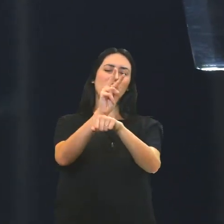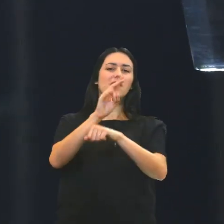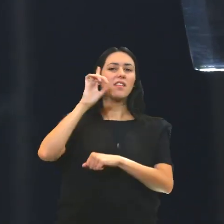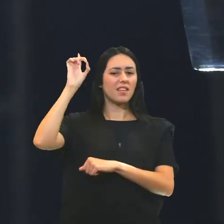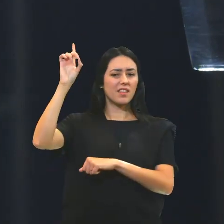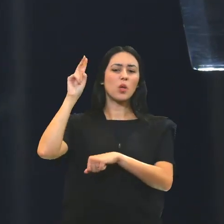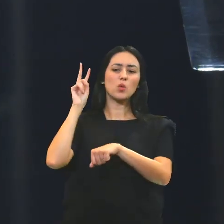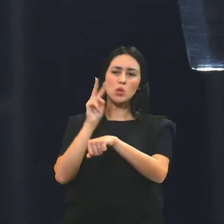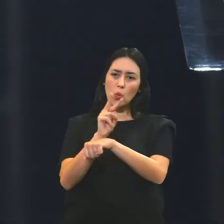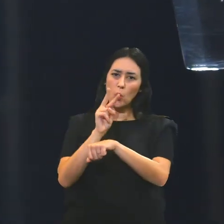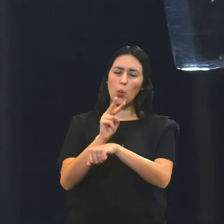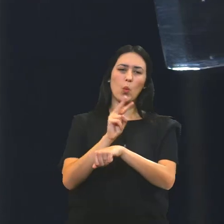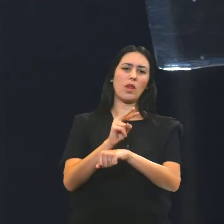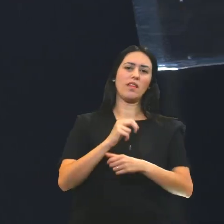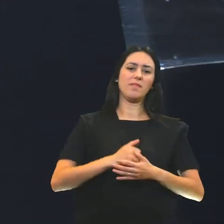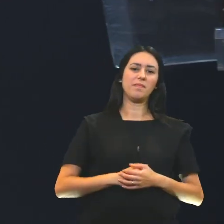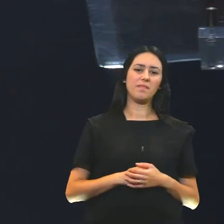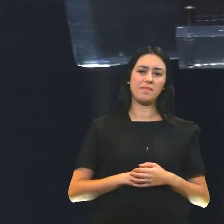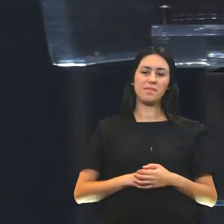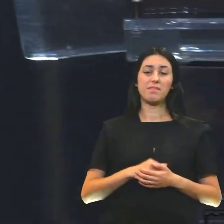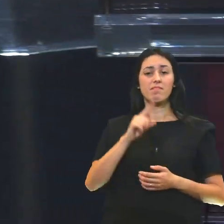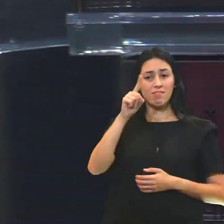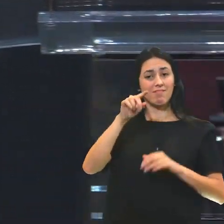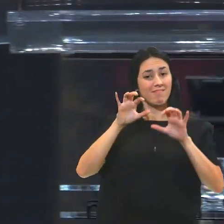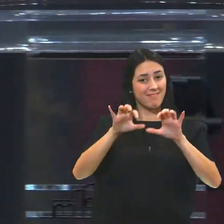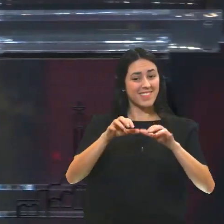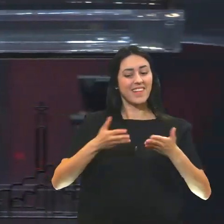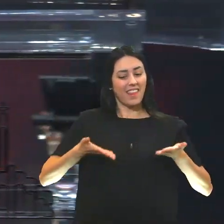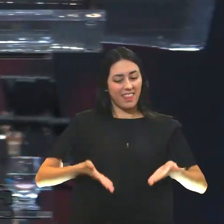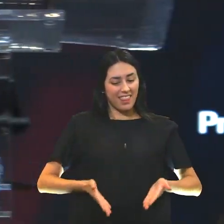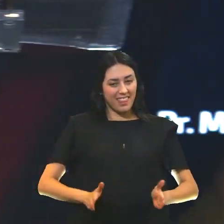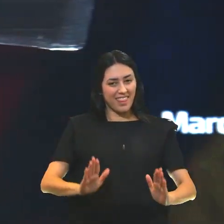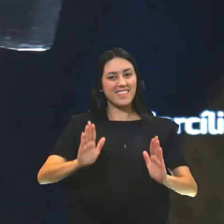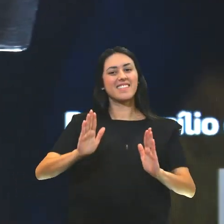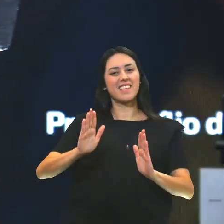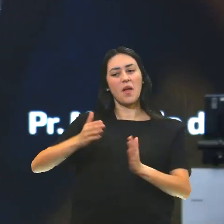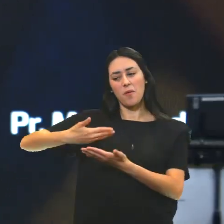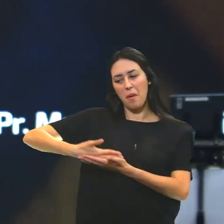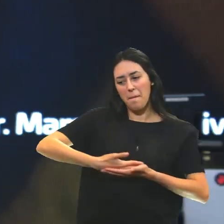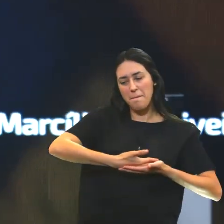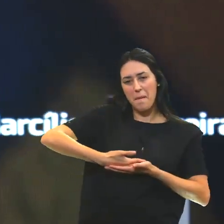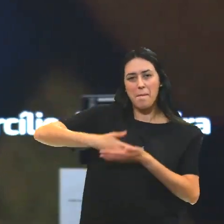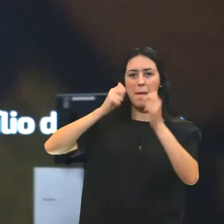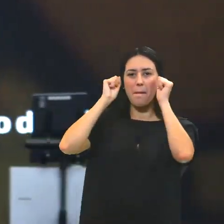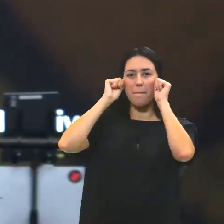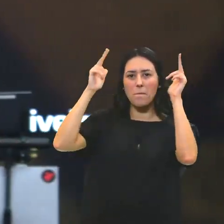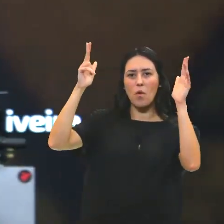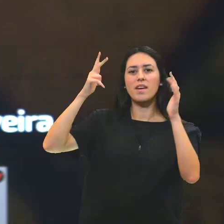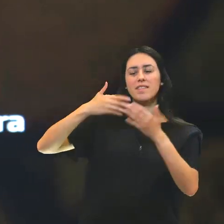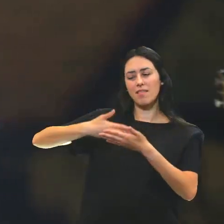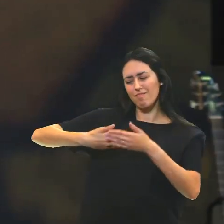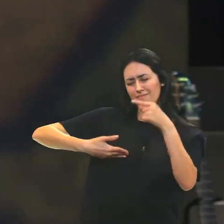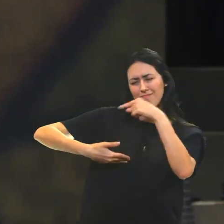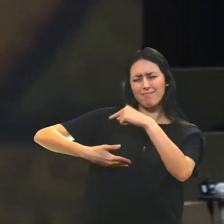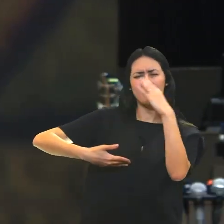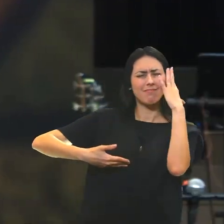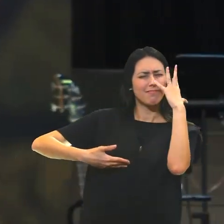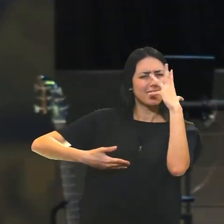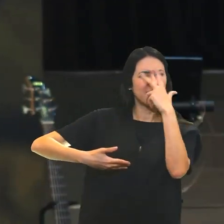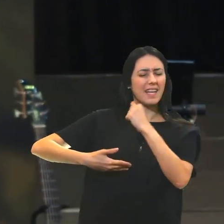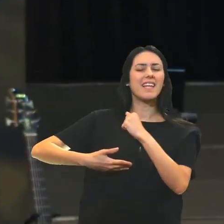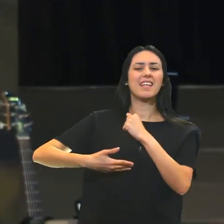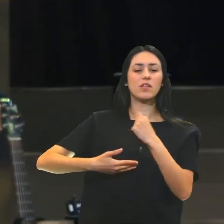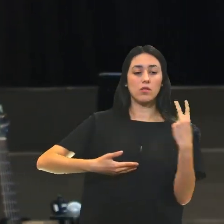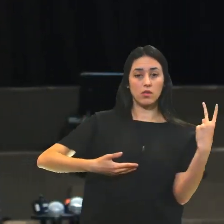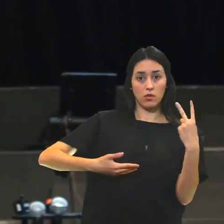cuida. E foi assim, nasce um bebê, Moisés. E o bebê é bonitinho. E eles olham para